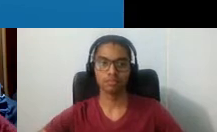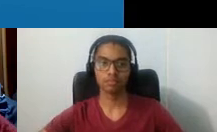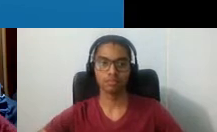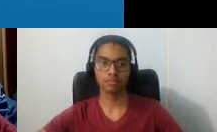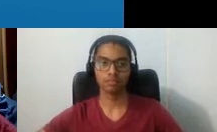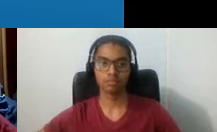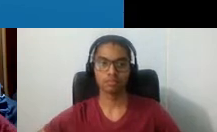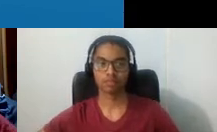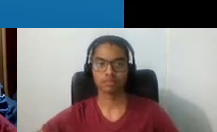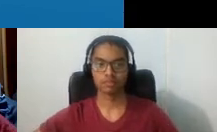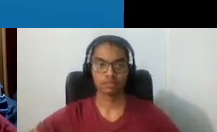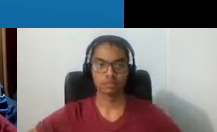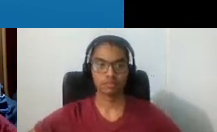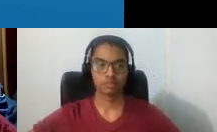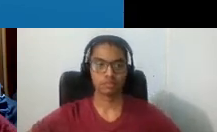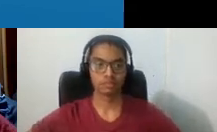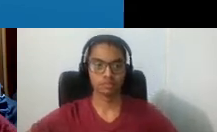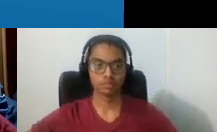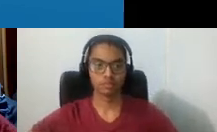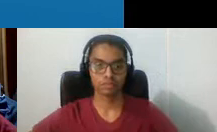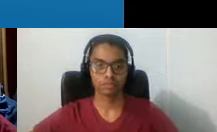porque